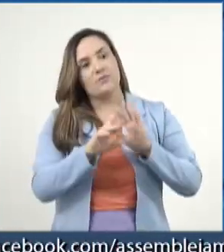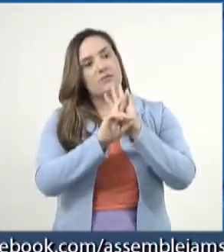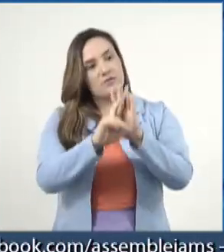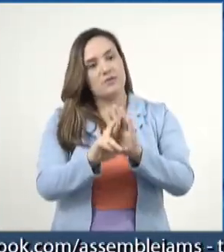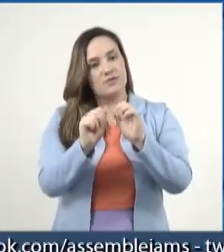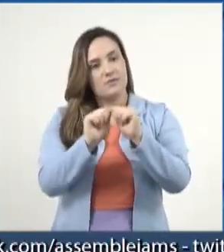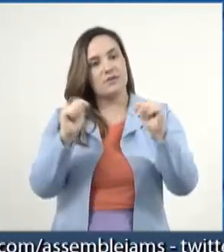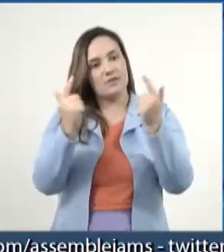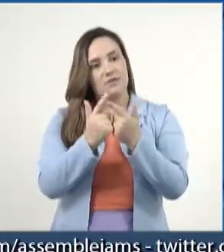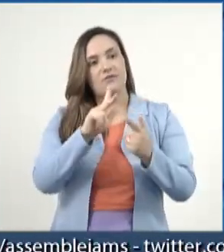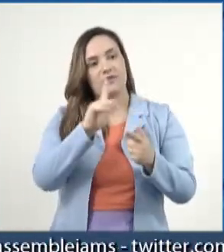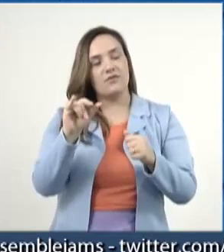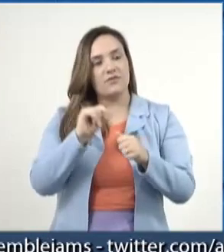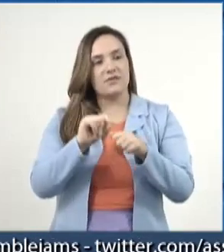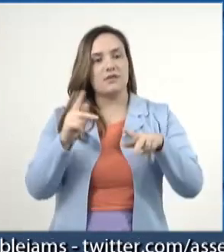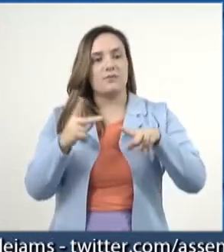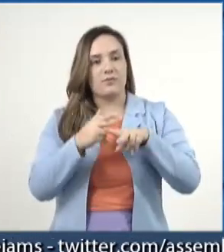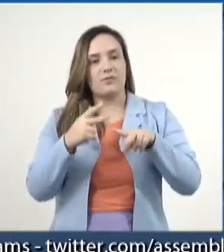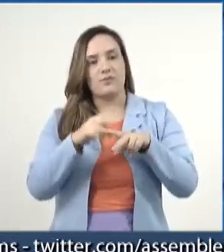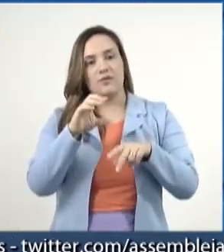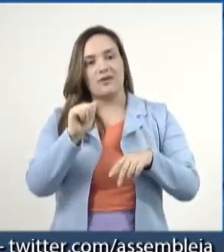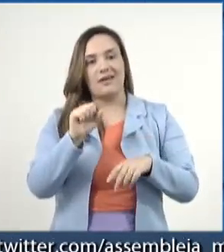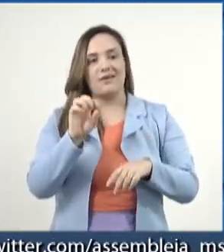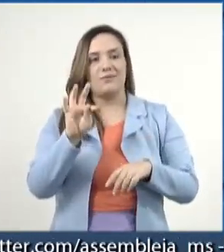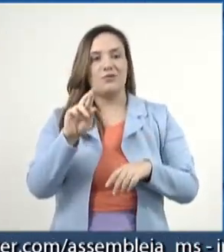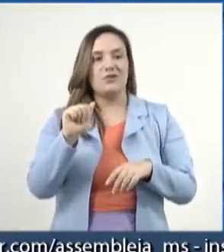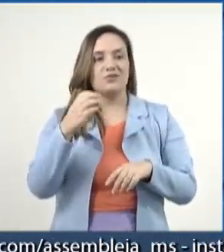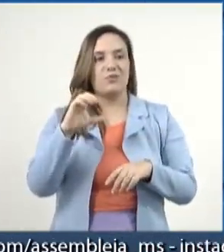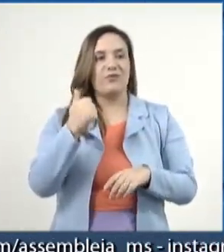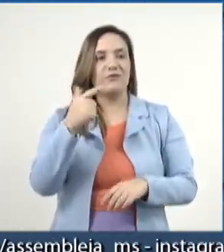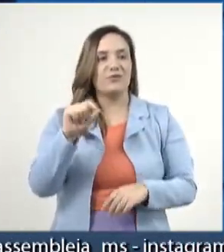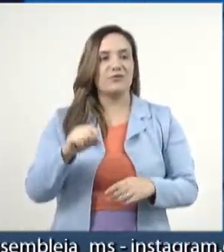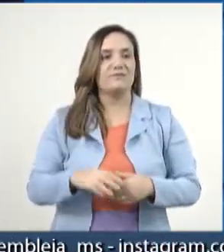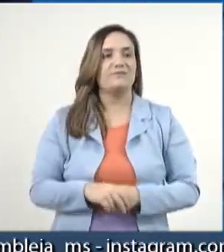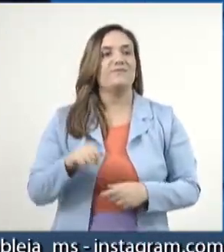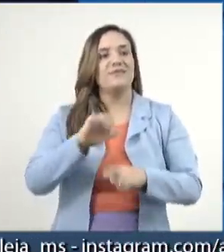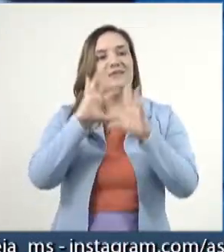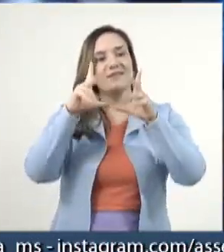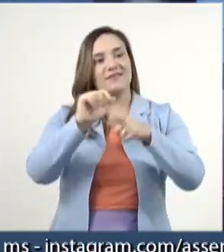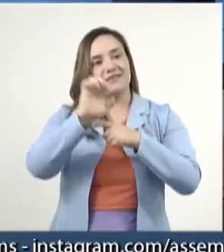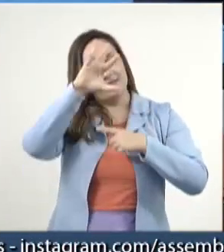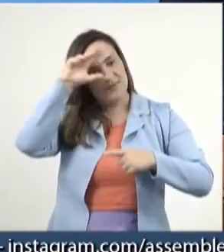que vai promover a castração animal em todo o estado de Mato Grosso do Sul. Era isso, presidente. Obrigado.